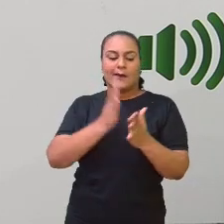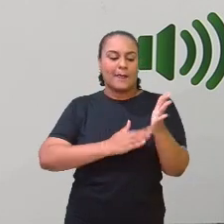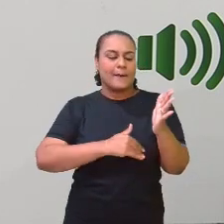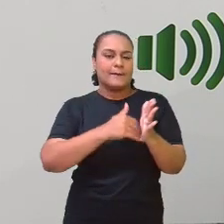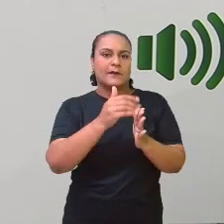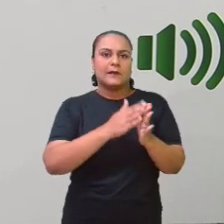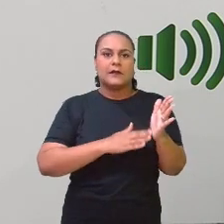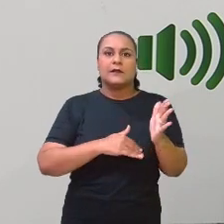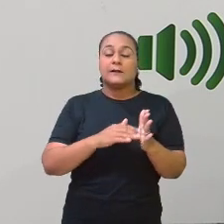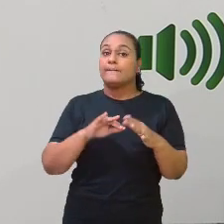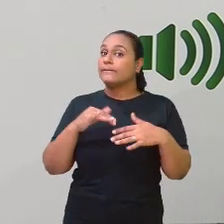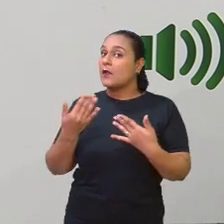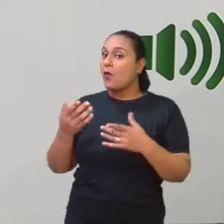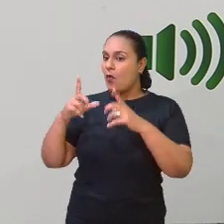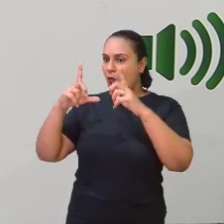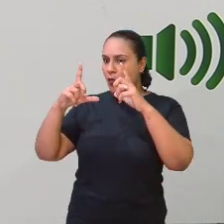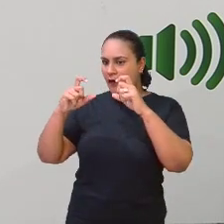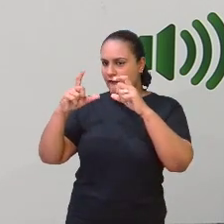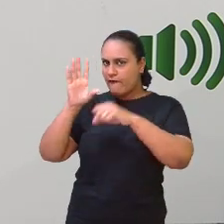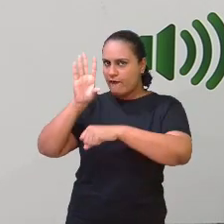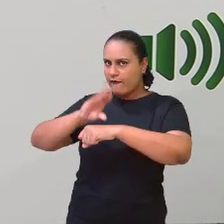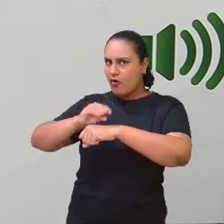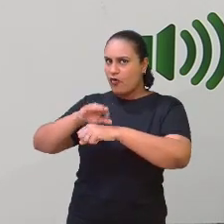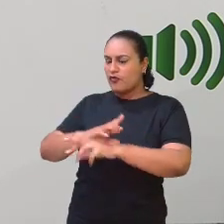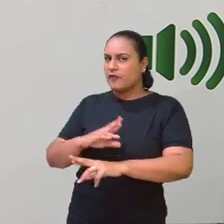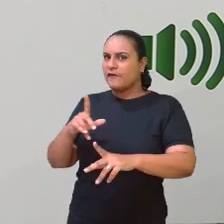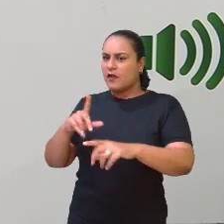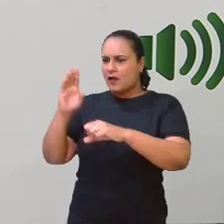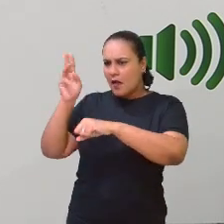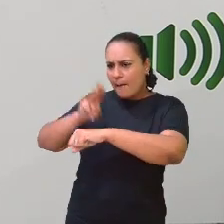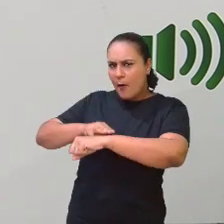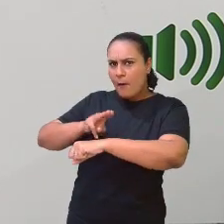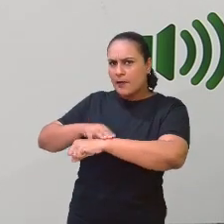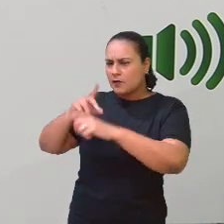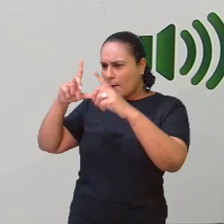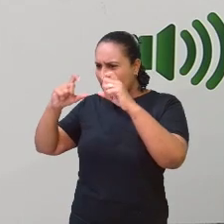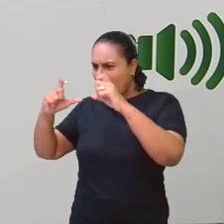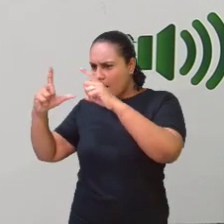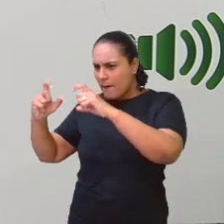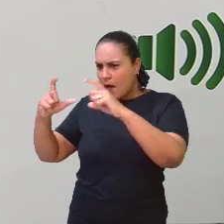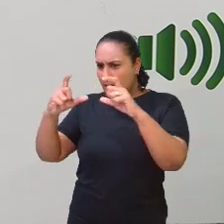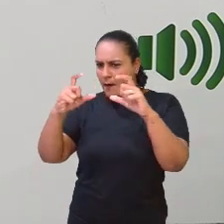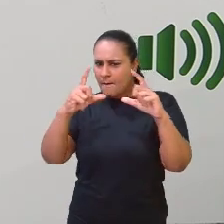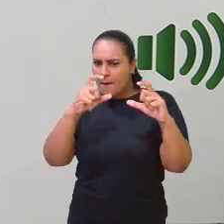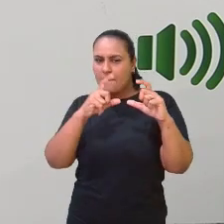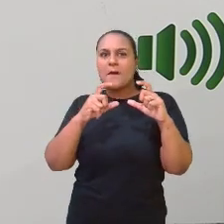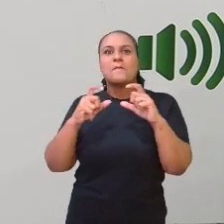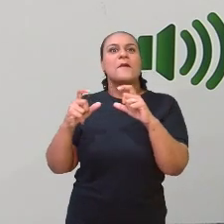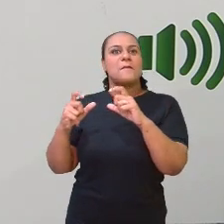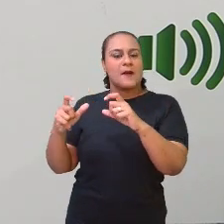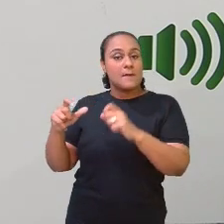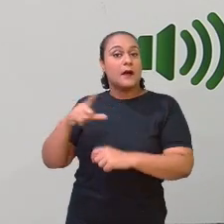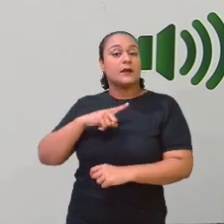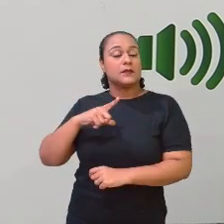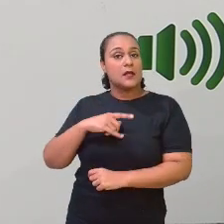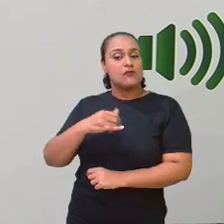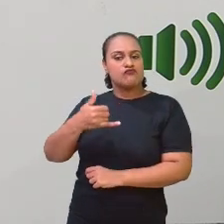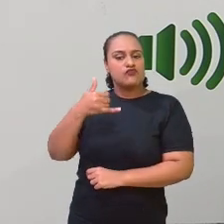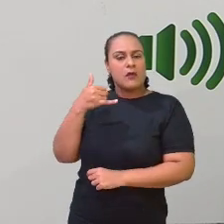você tira e aí, principalmente hoje, né, com tanta tecnologia, nós temos celulares modernos que podem,